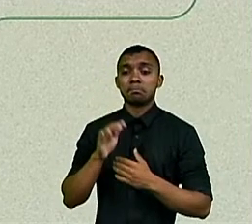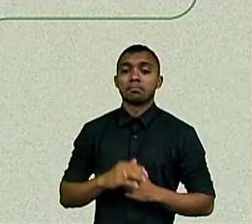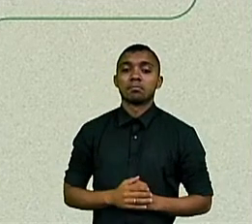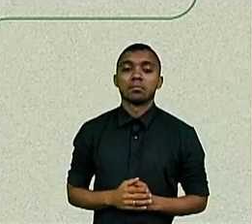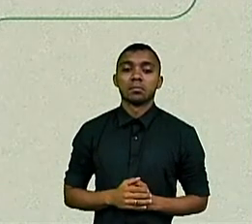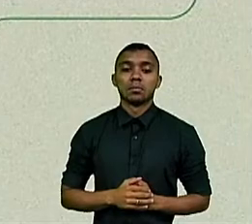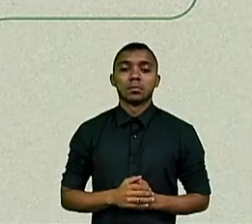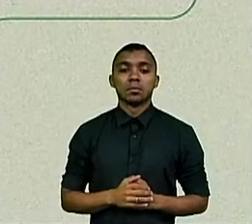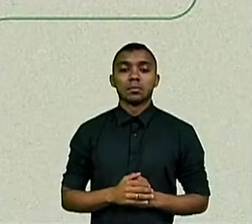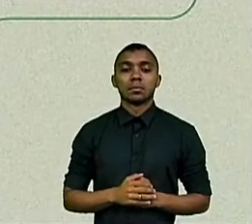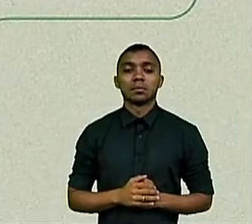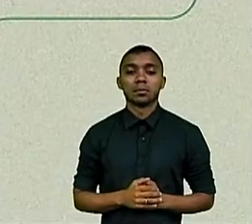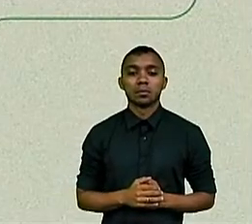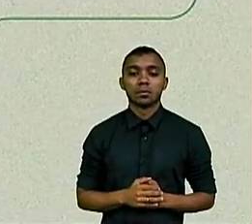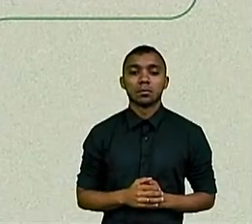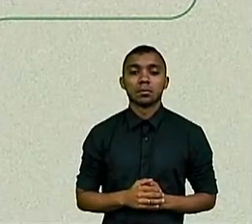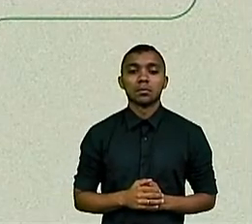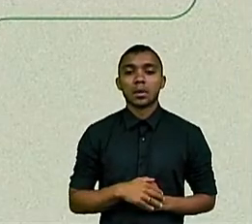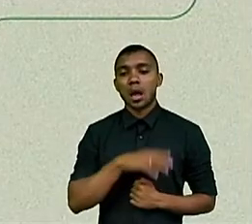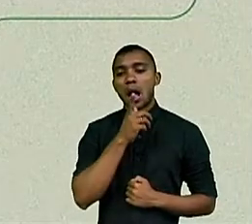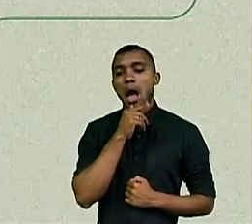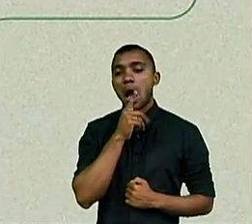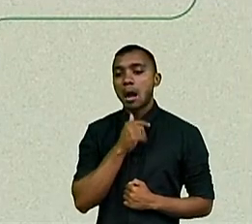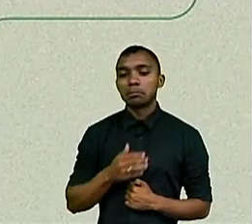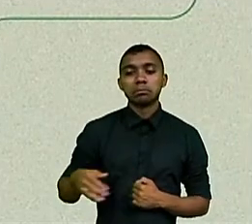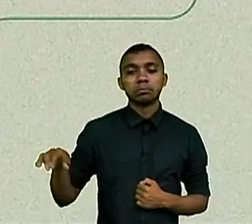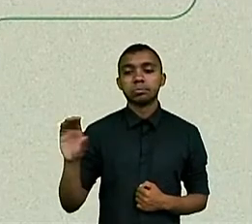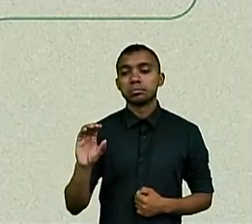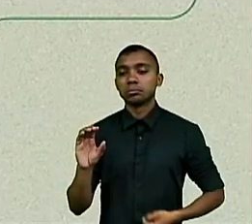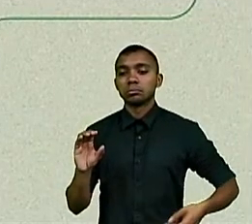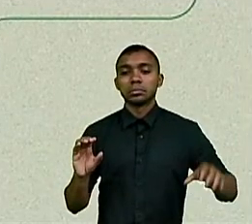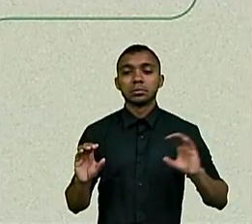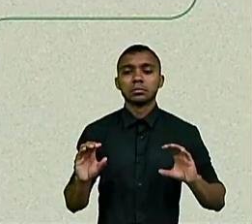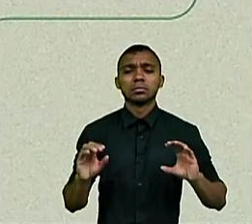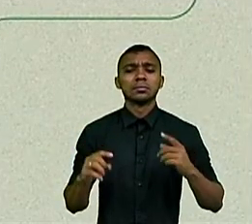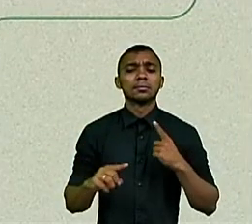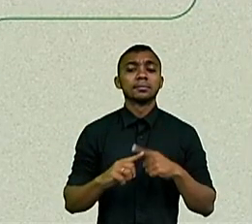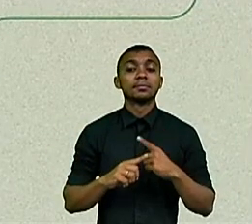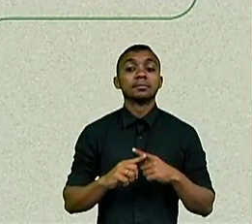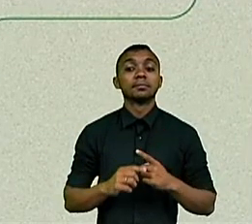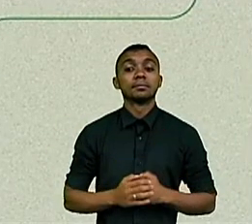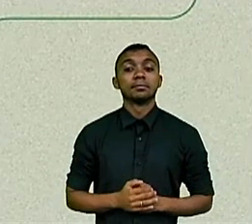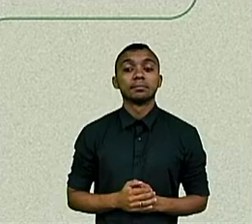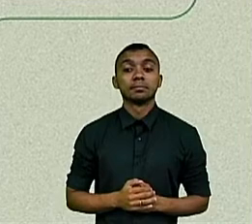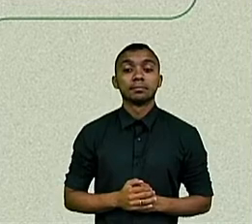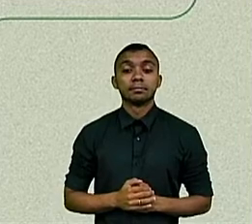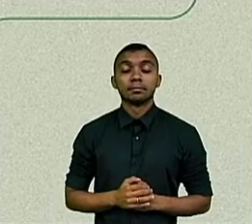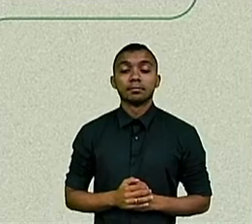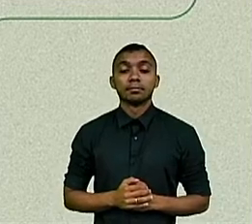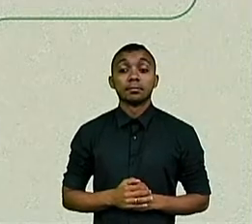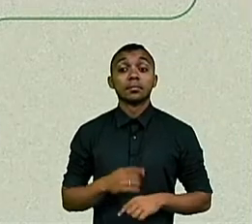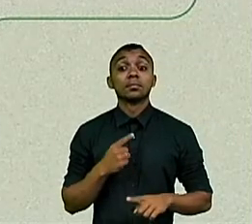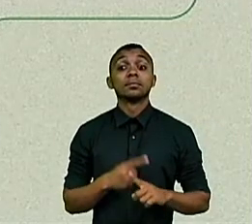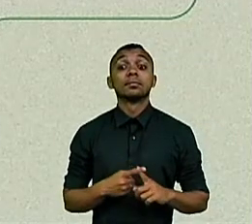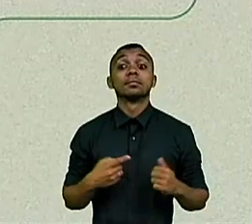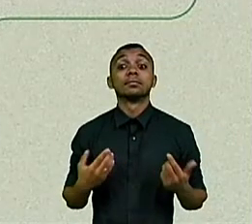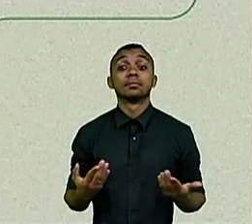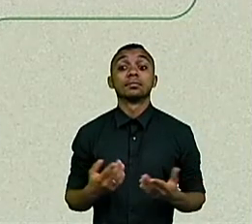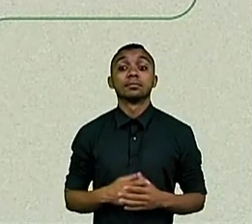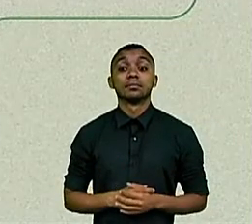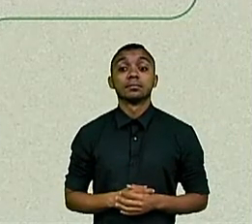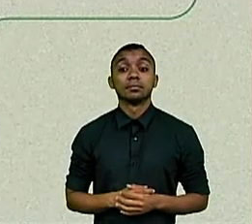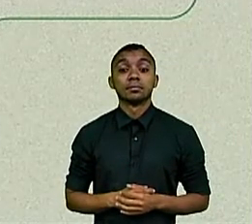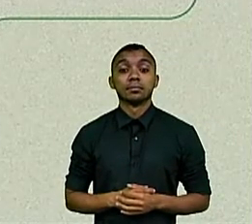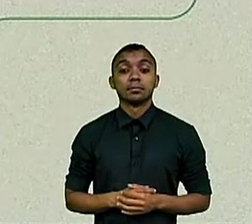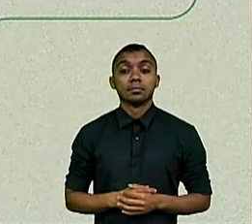sendo jogado água agora no meu corpo aqui nessa parte superior Porque nessa